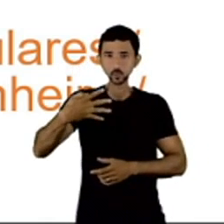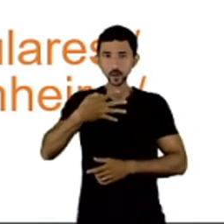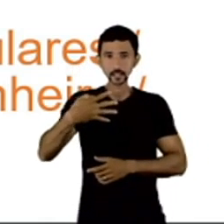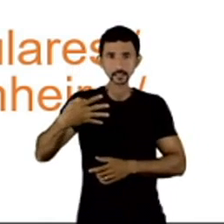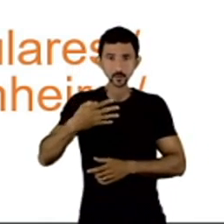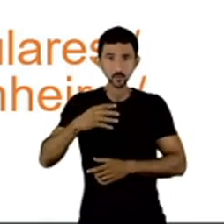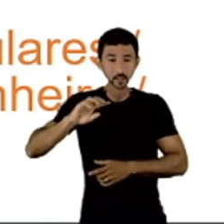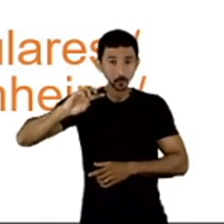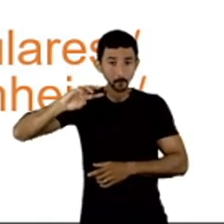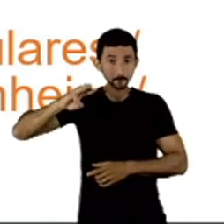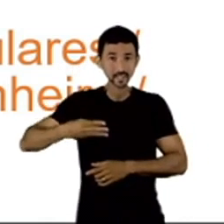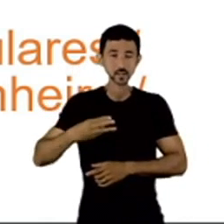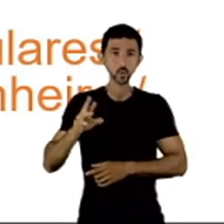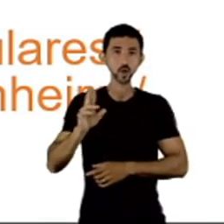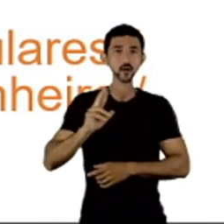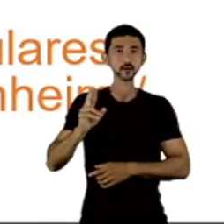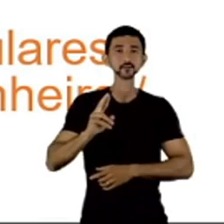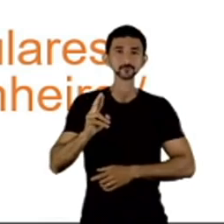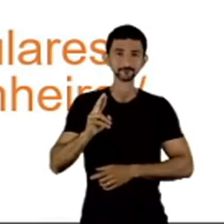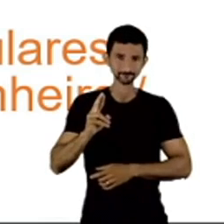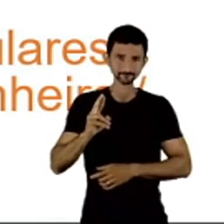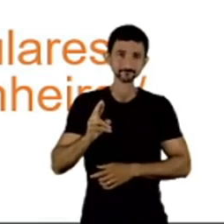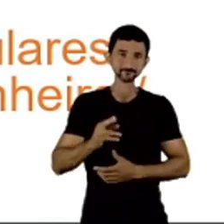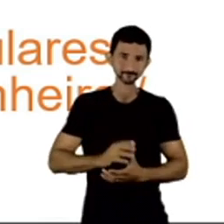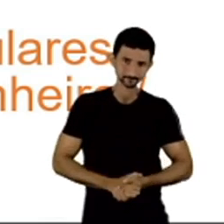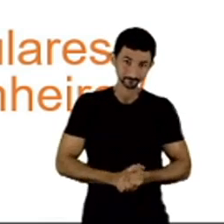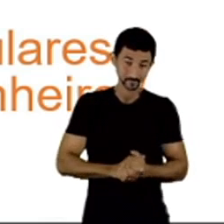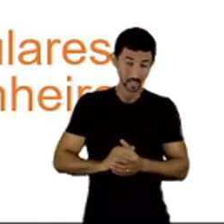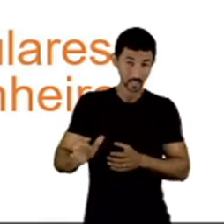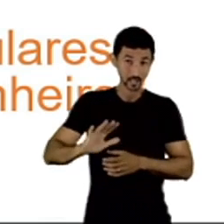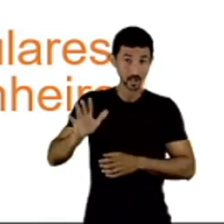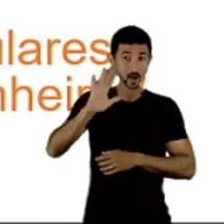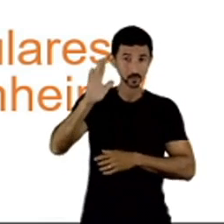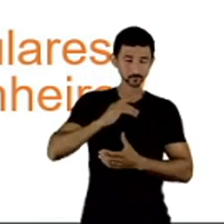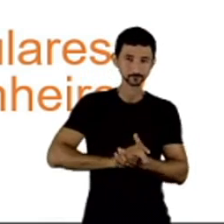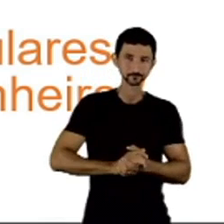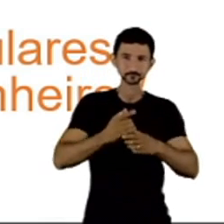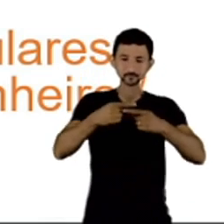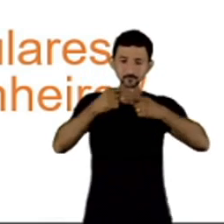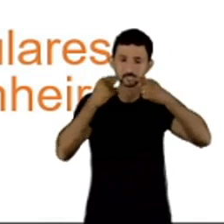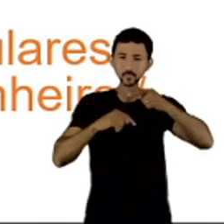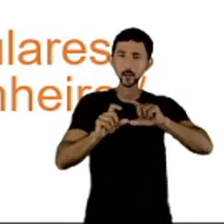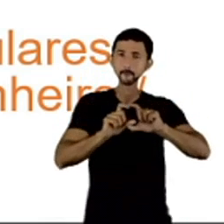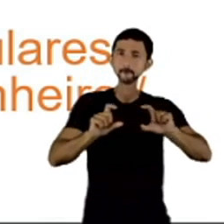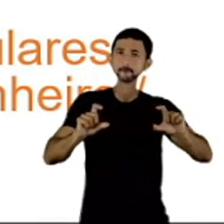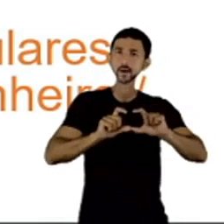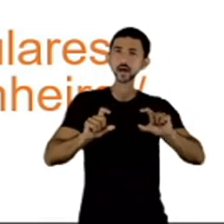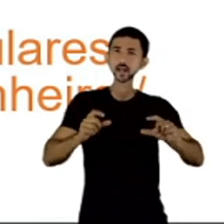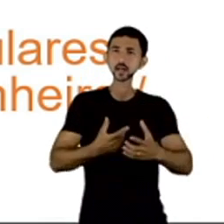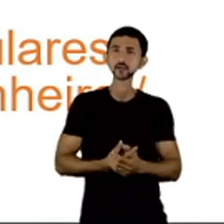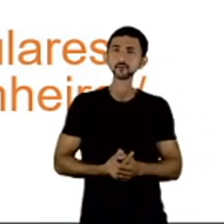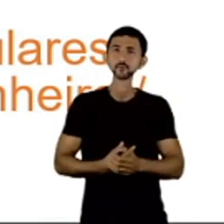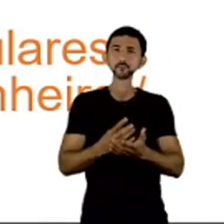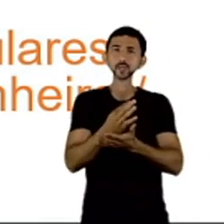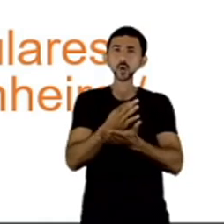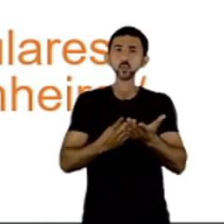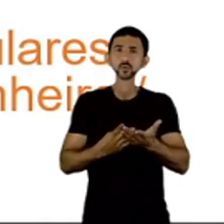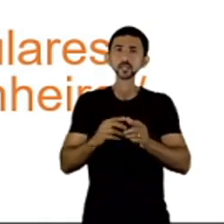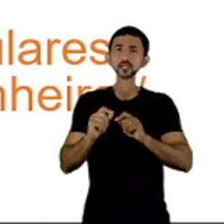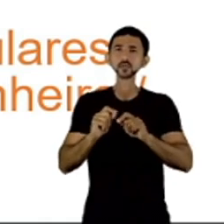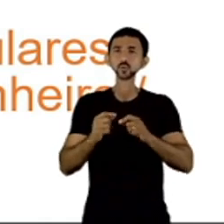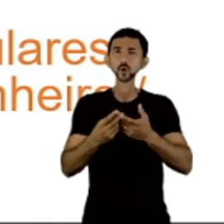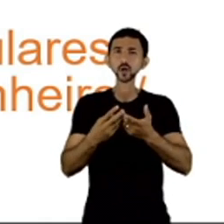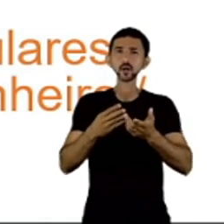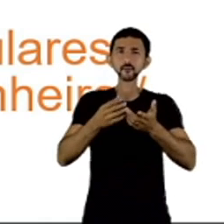144 milhões de reais. E aí, depois deste parágrafo, tá? O texto, a reportagem